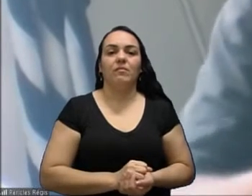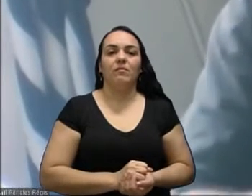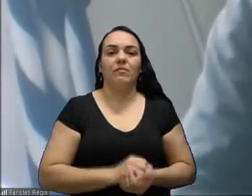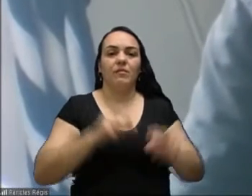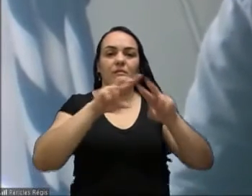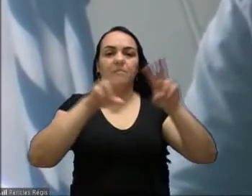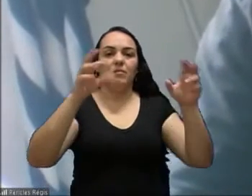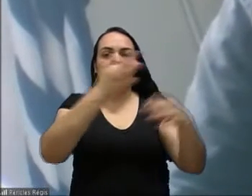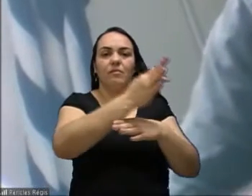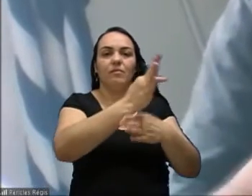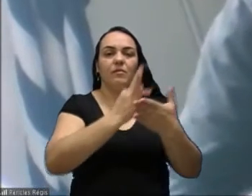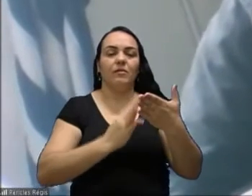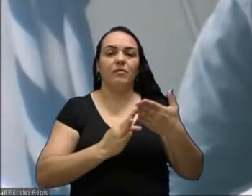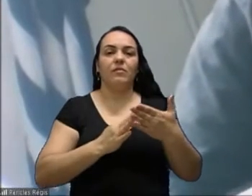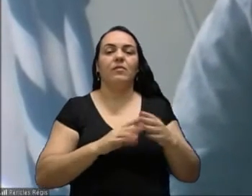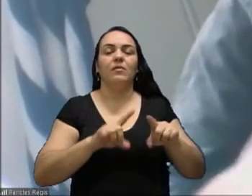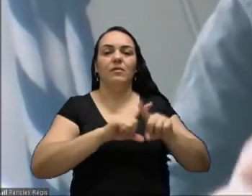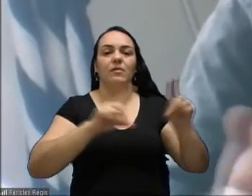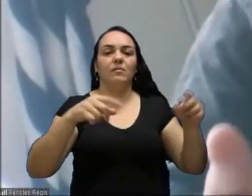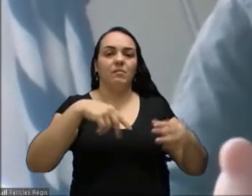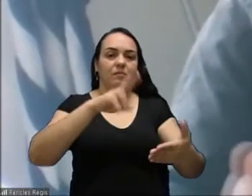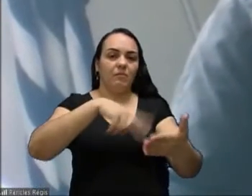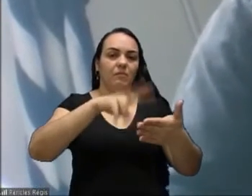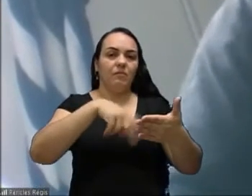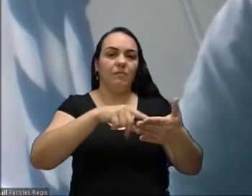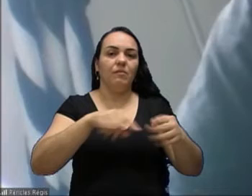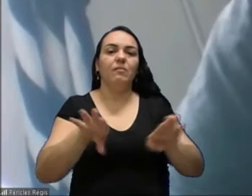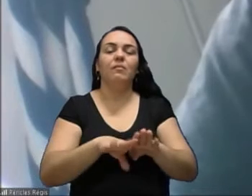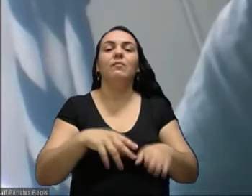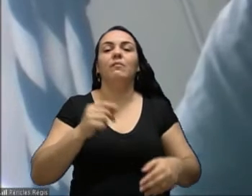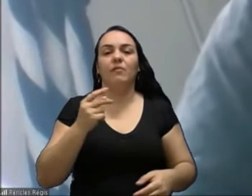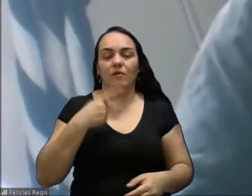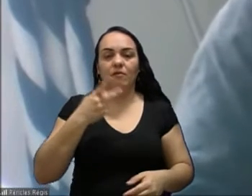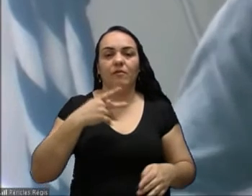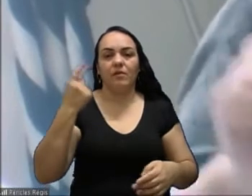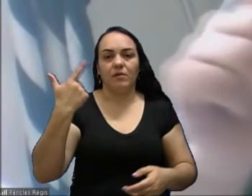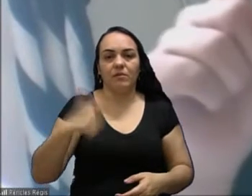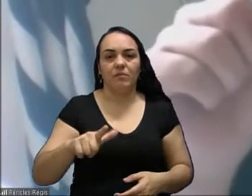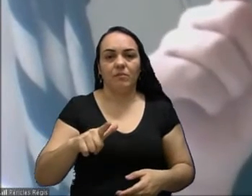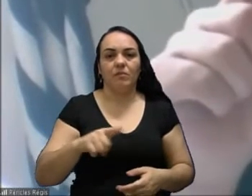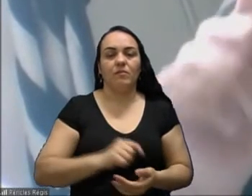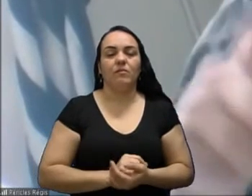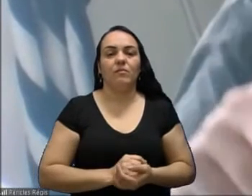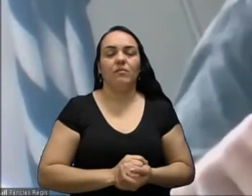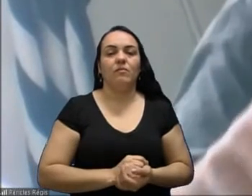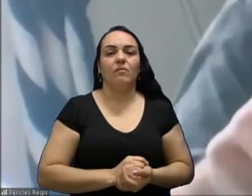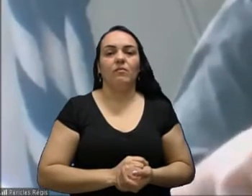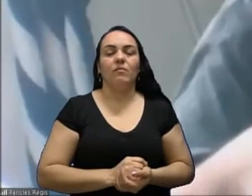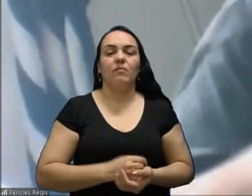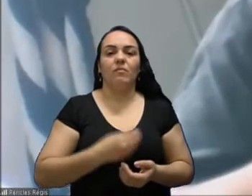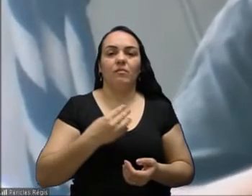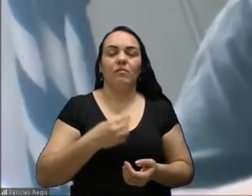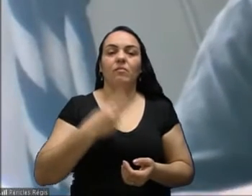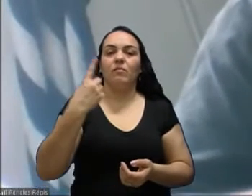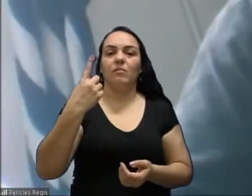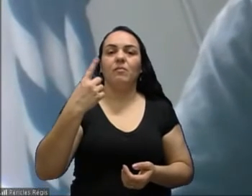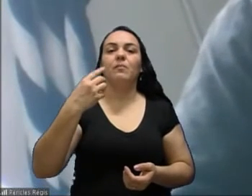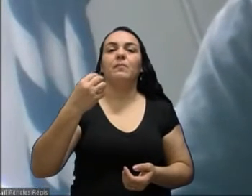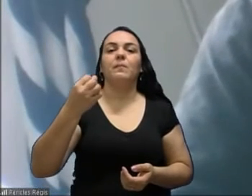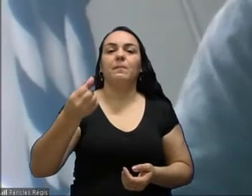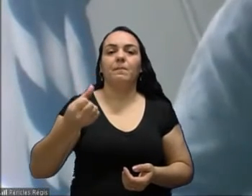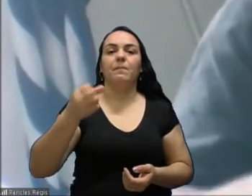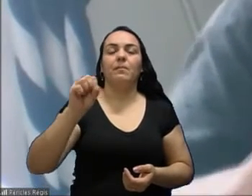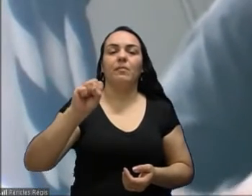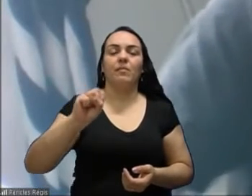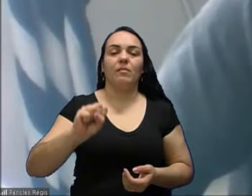o vereador o Marinho Marti ele já leu o texto mas eu vou repetir na lei 4168 de 93